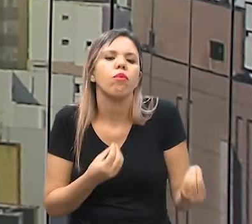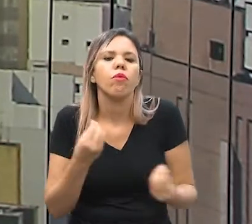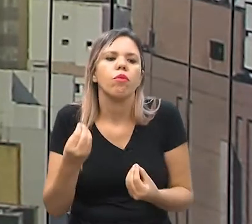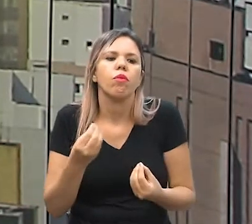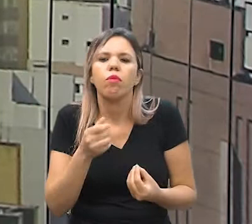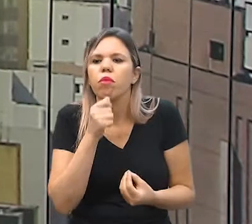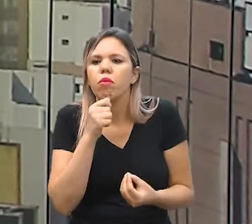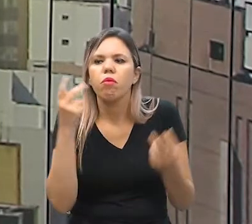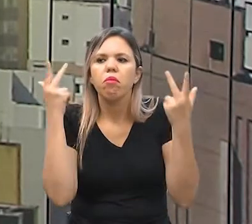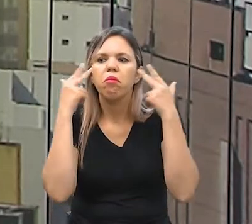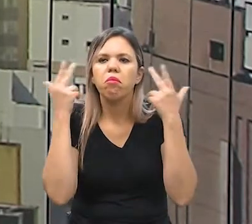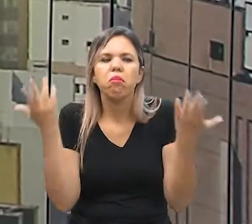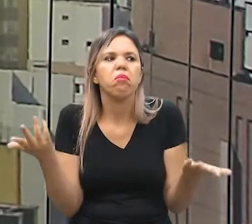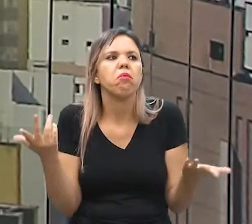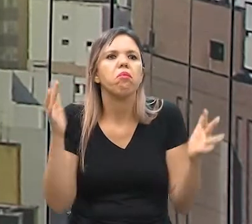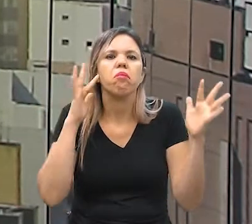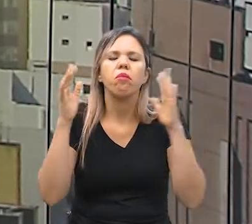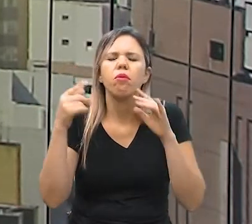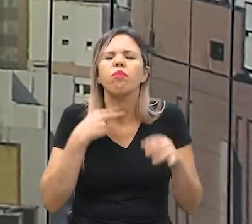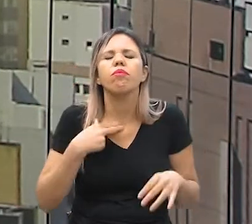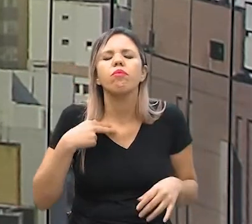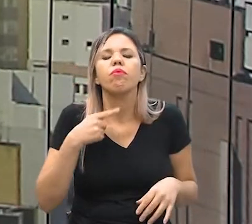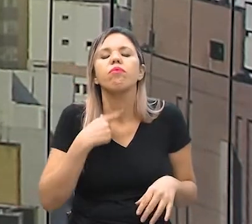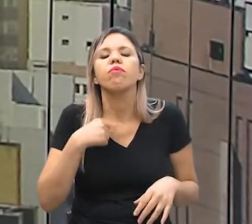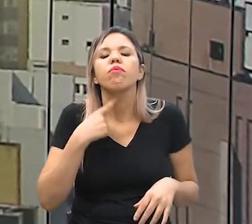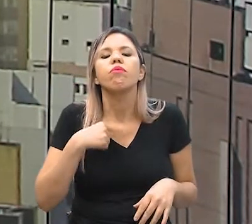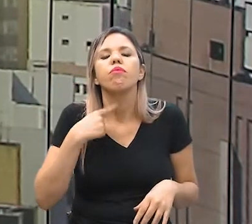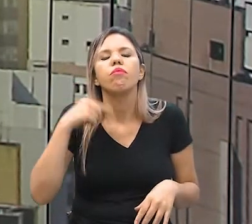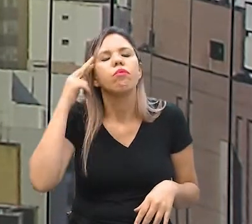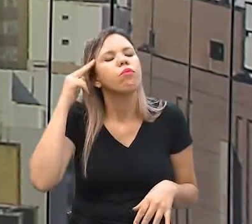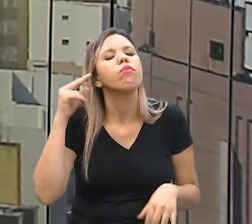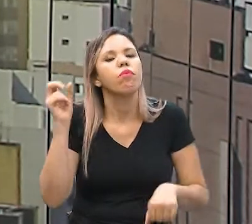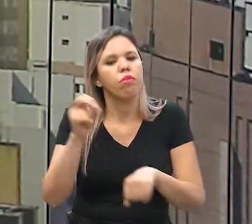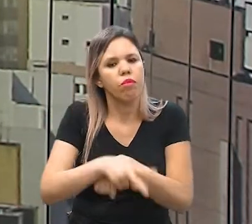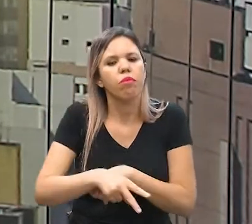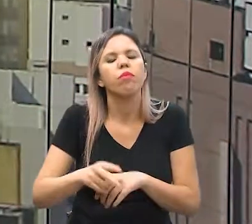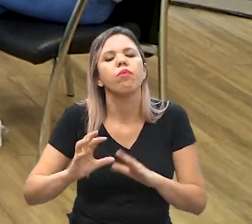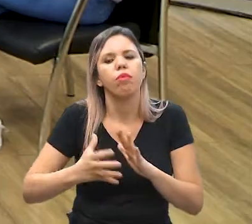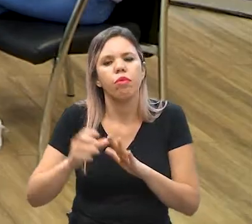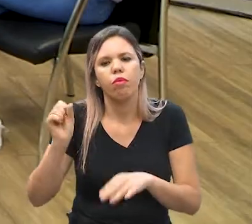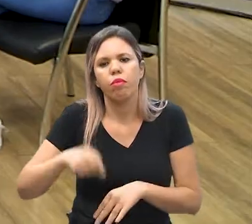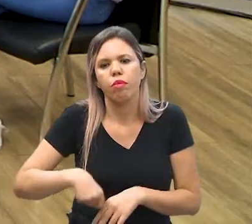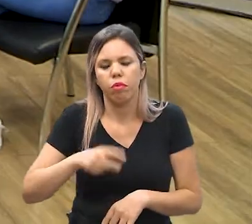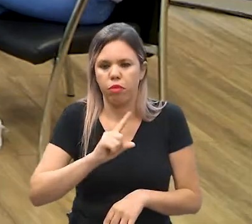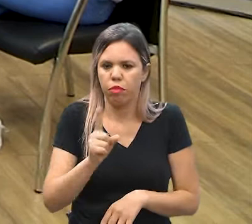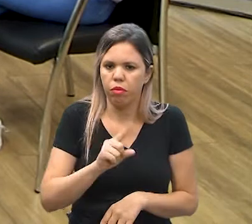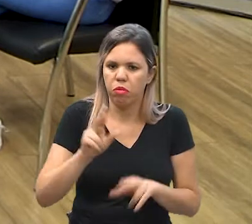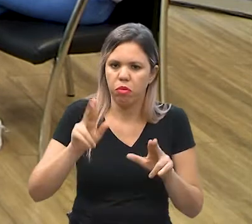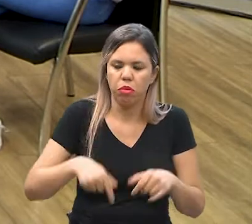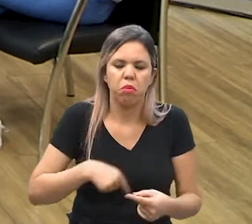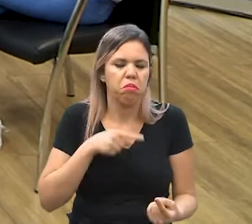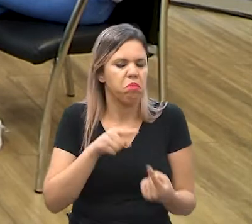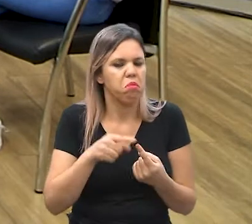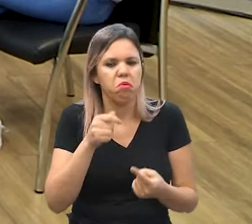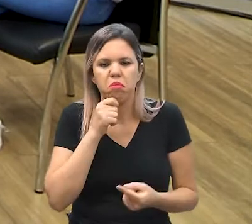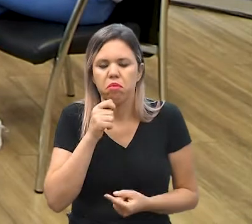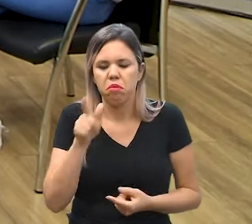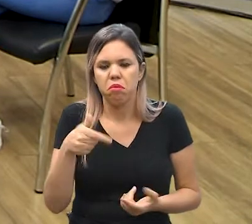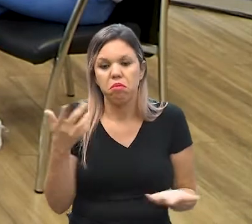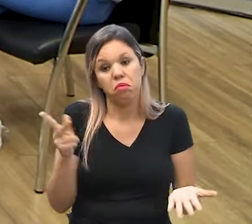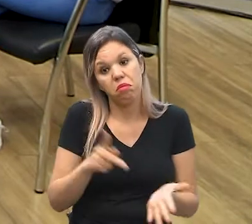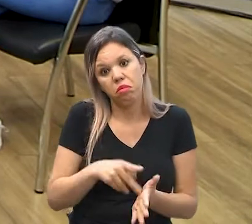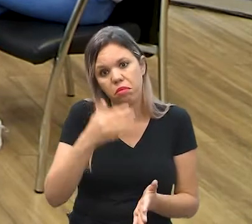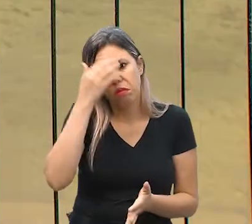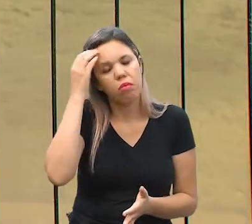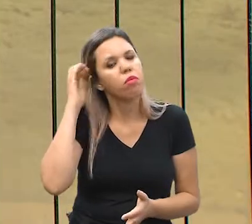forma despretensiosa, ou já tinha o sonho de, não, eu quero ter algum cargo sim? Não, nunca tive essa pretensão,